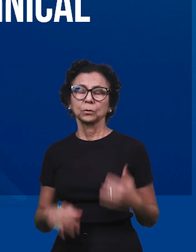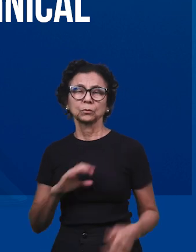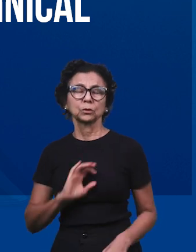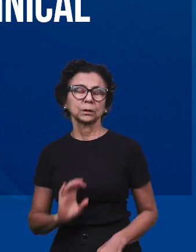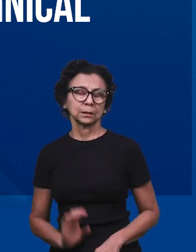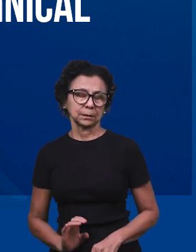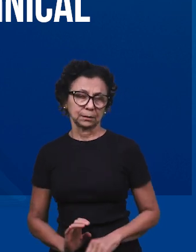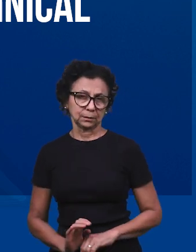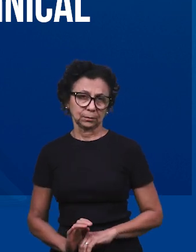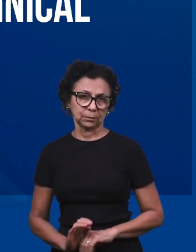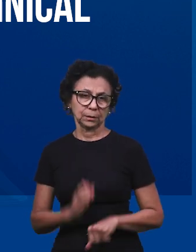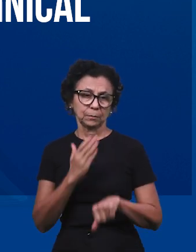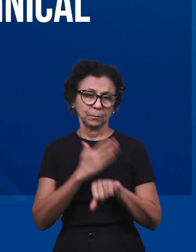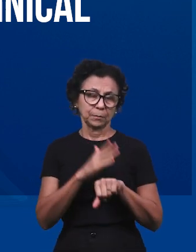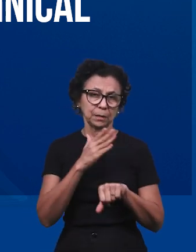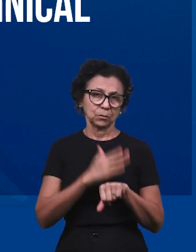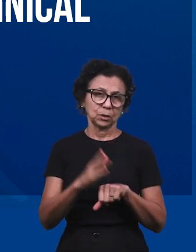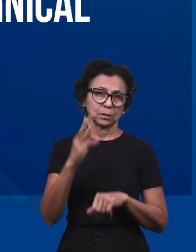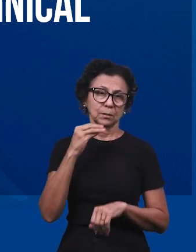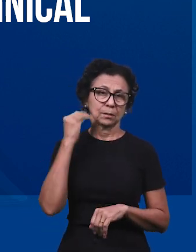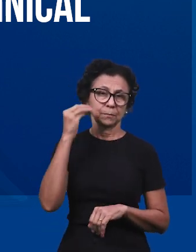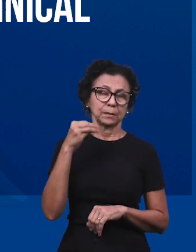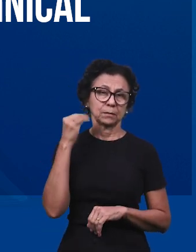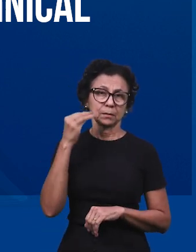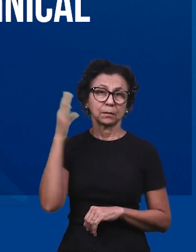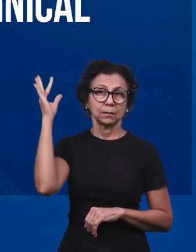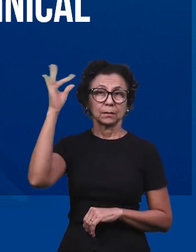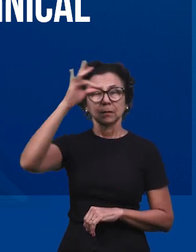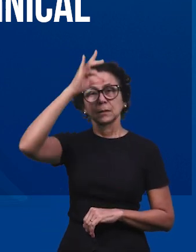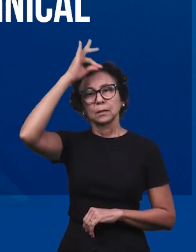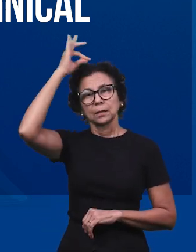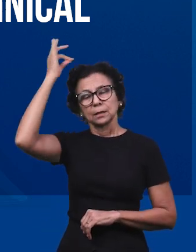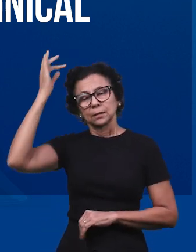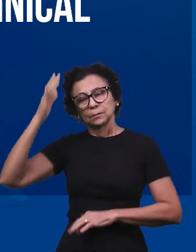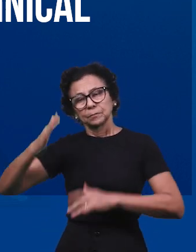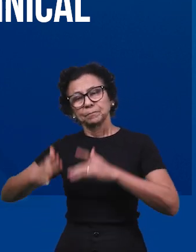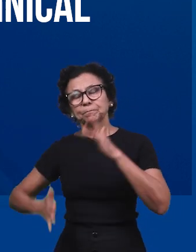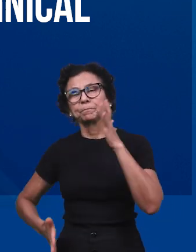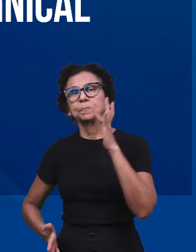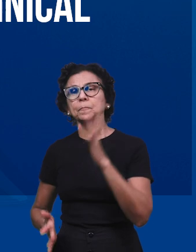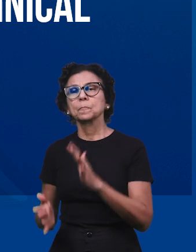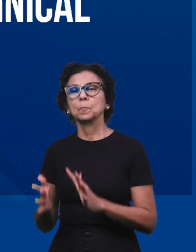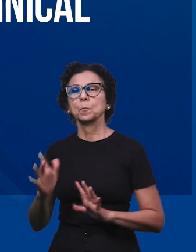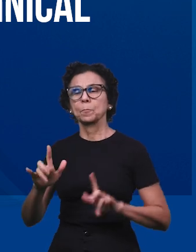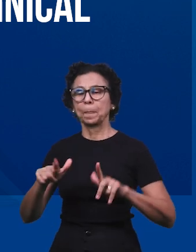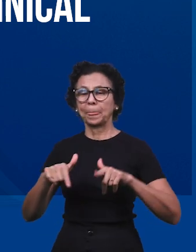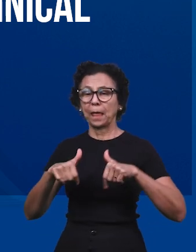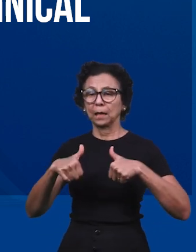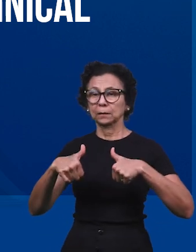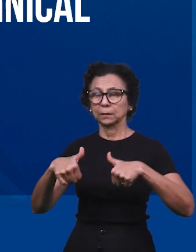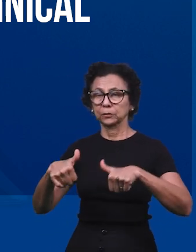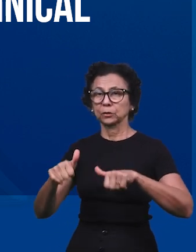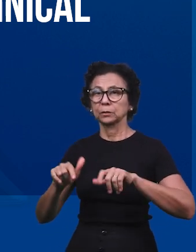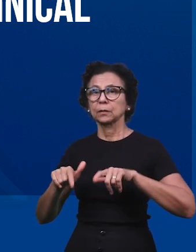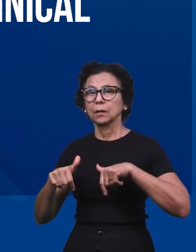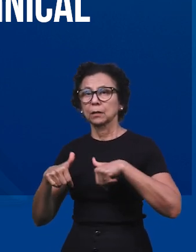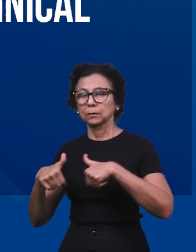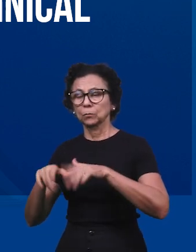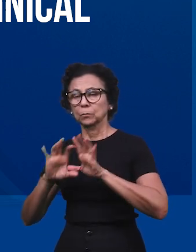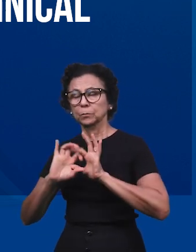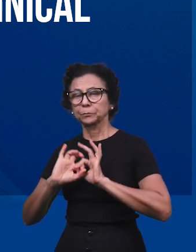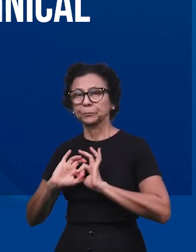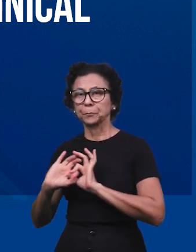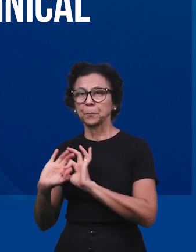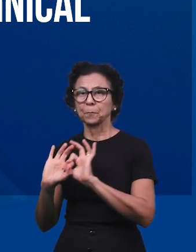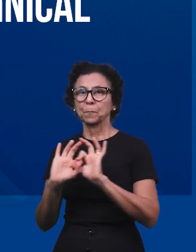a experiência de corpo. Ela está cheia do Espírito Santo porque o Espírito Santo, o sangue, ele circula, dando vida, dando